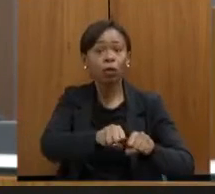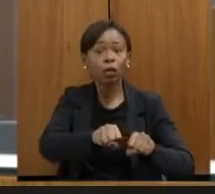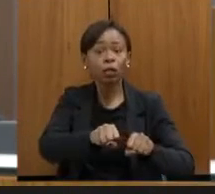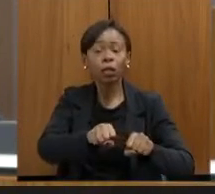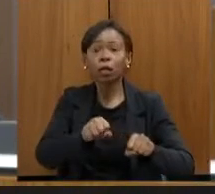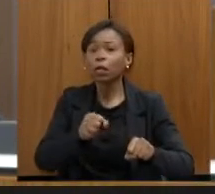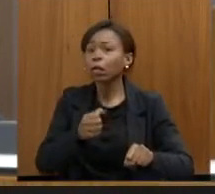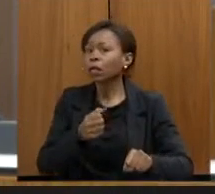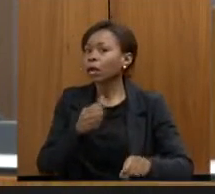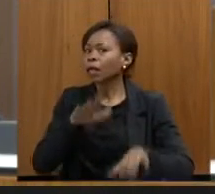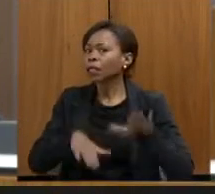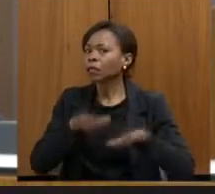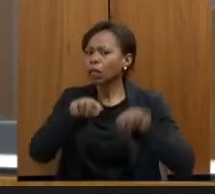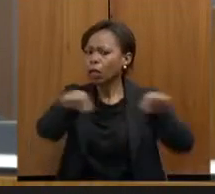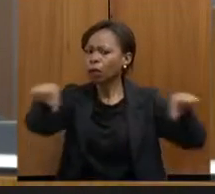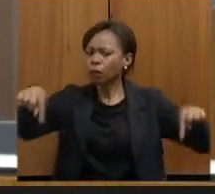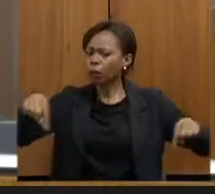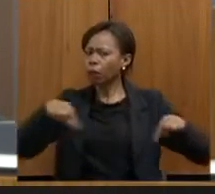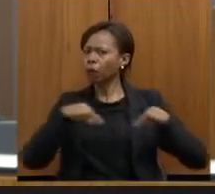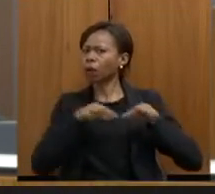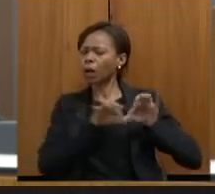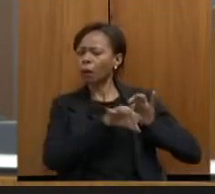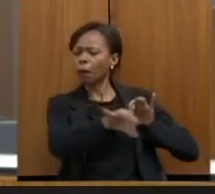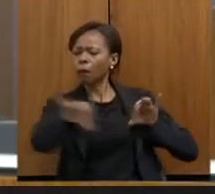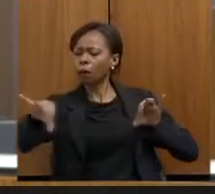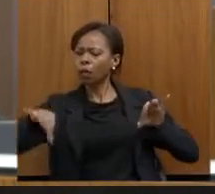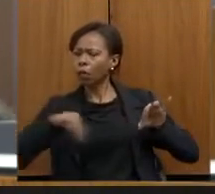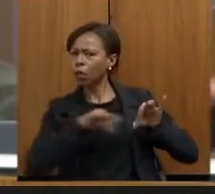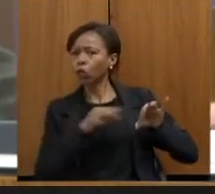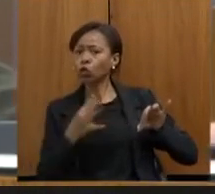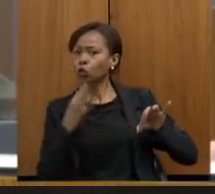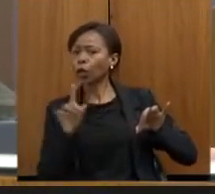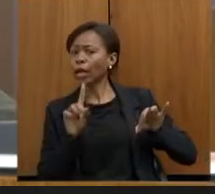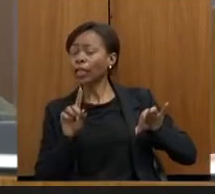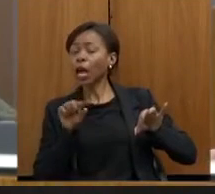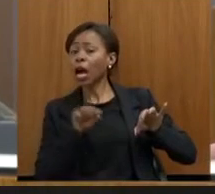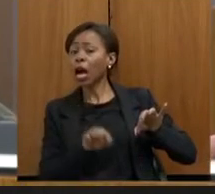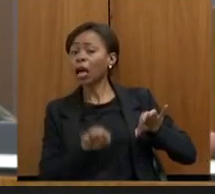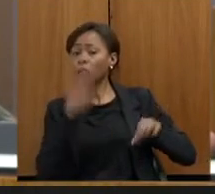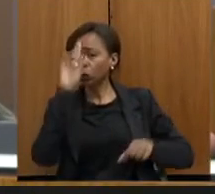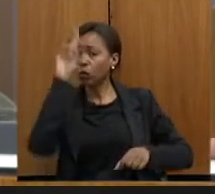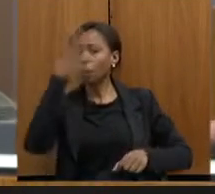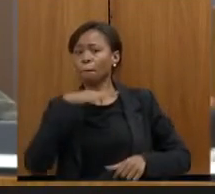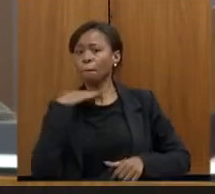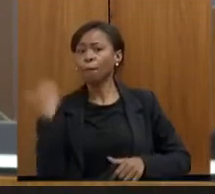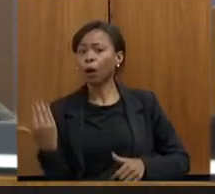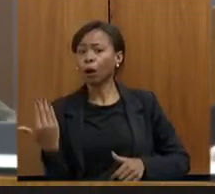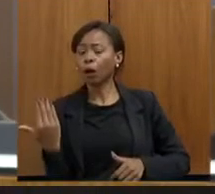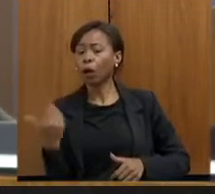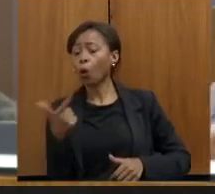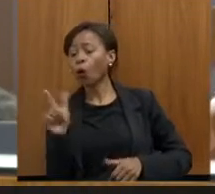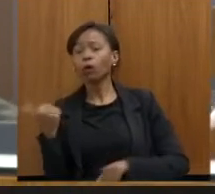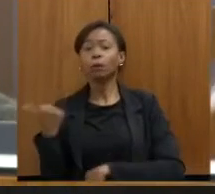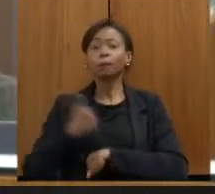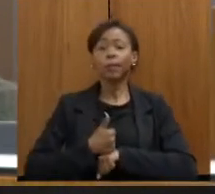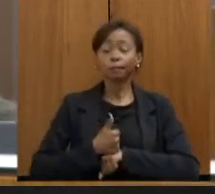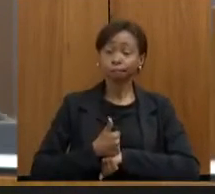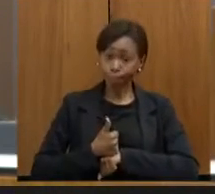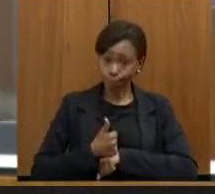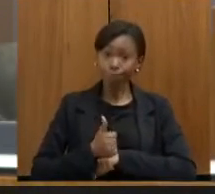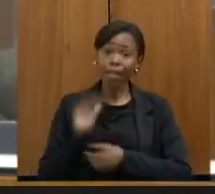toda a extensão territorial. Esse fazendeiro morre, que é o que acontece até hoje. Nós somos um país de